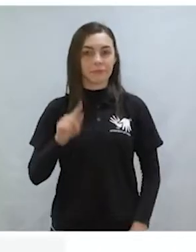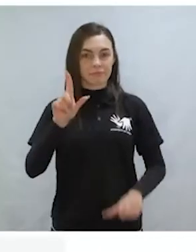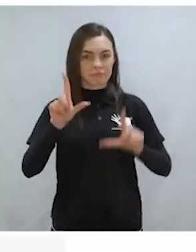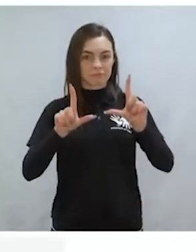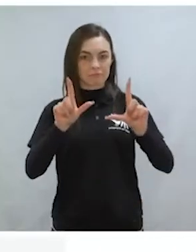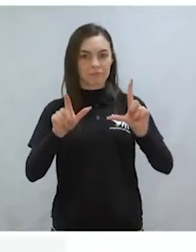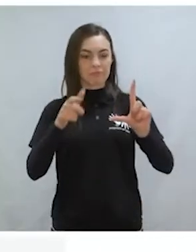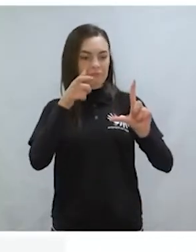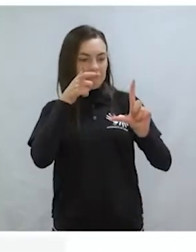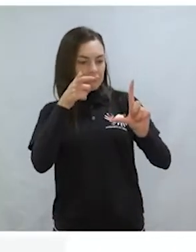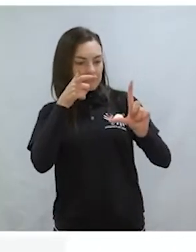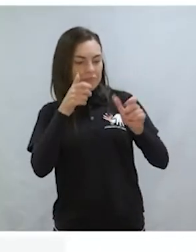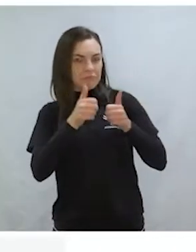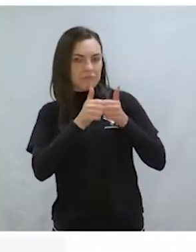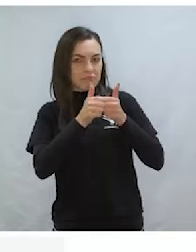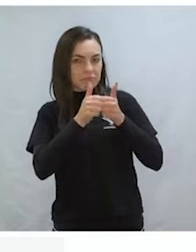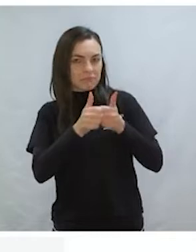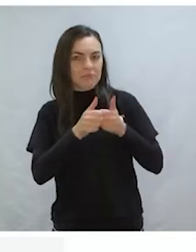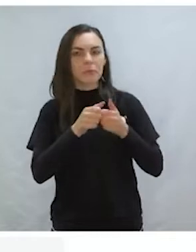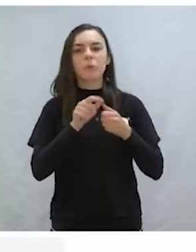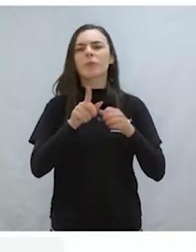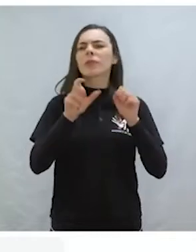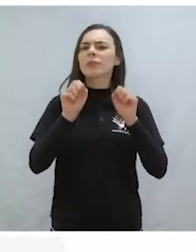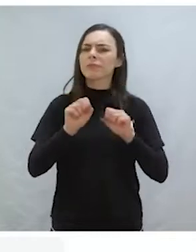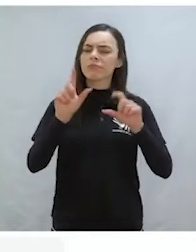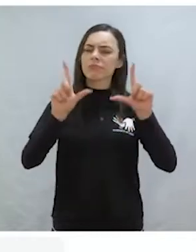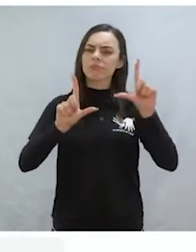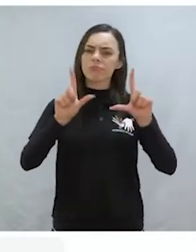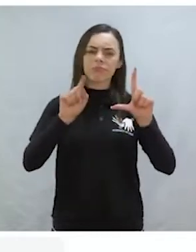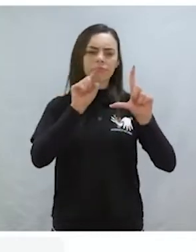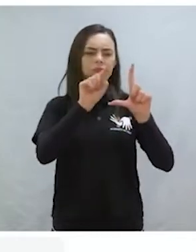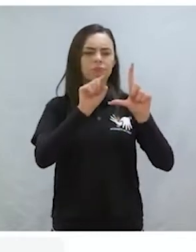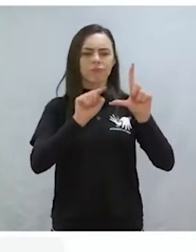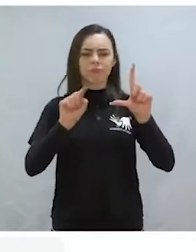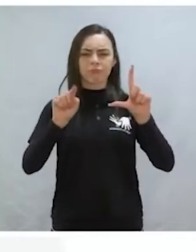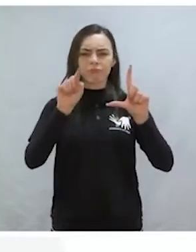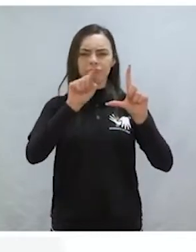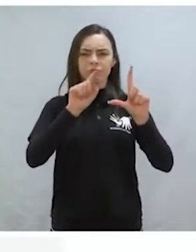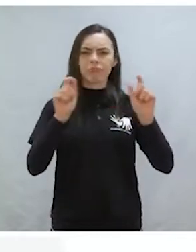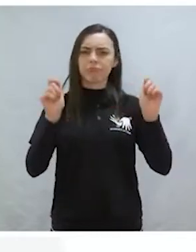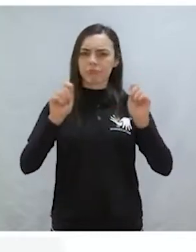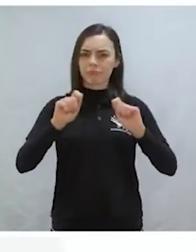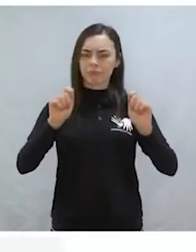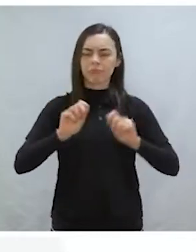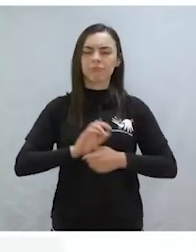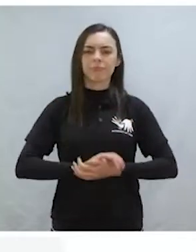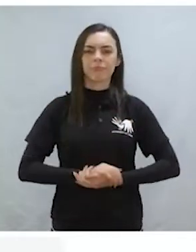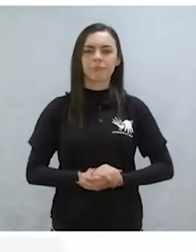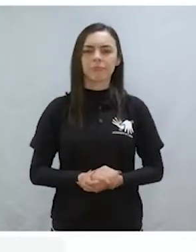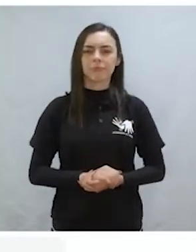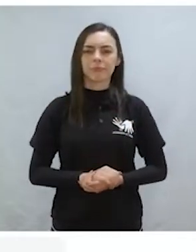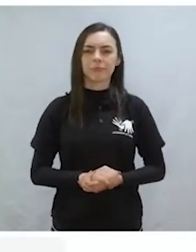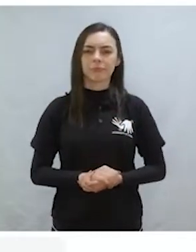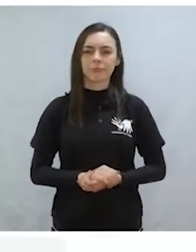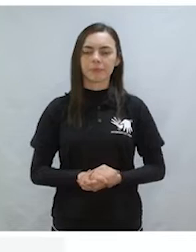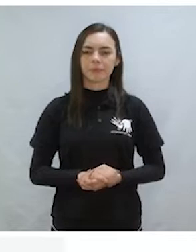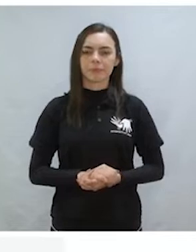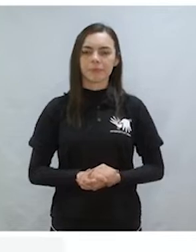Vai acompanhando aí na tela. Pode colocar os dedinhos. Mais